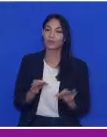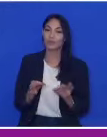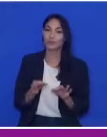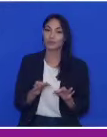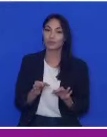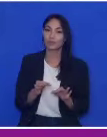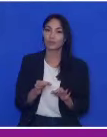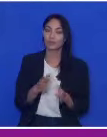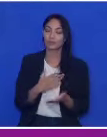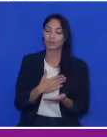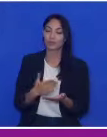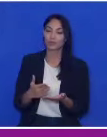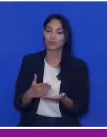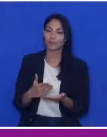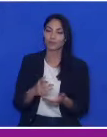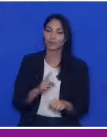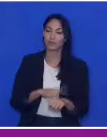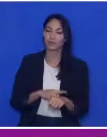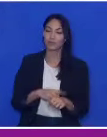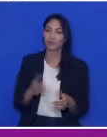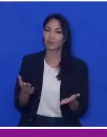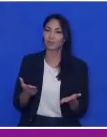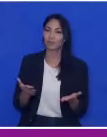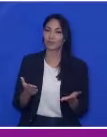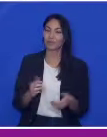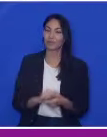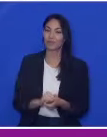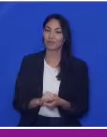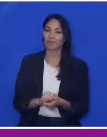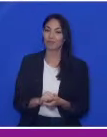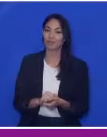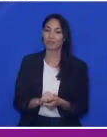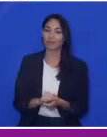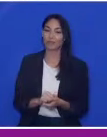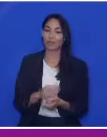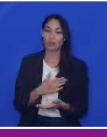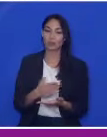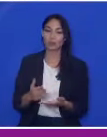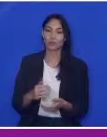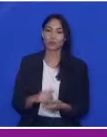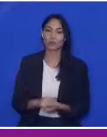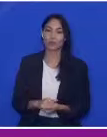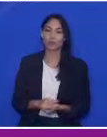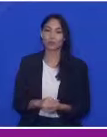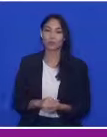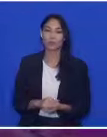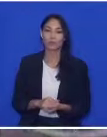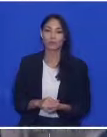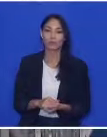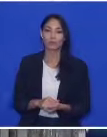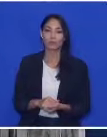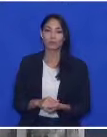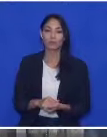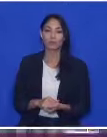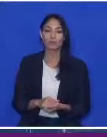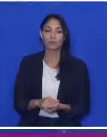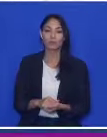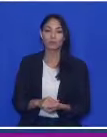preparado? Vamos começar? Agora é a hora, hein? Bolas posicionadas, valendo!